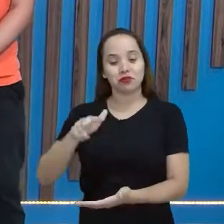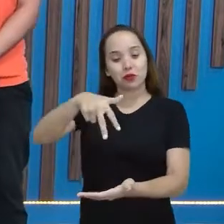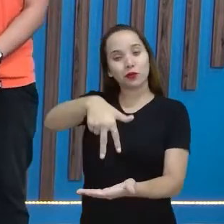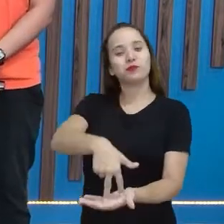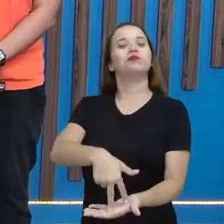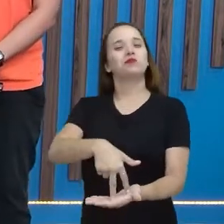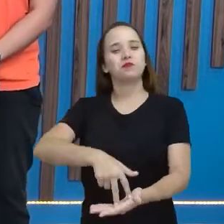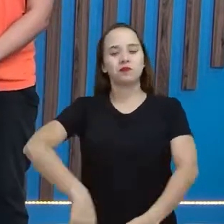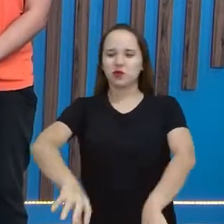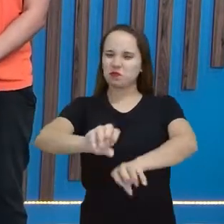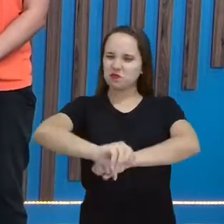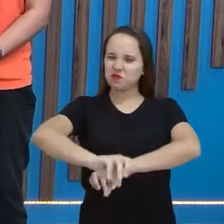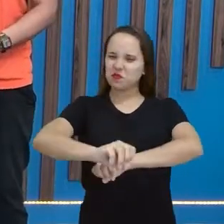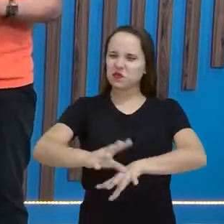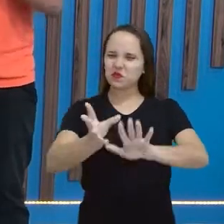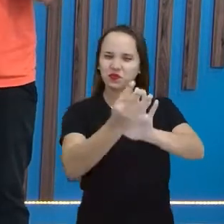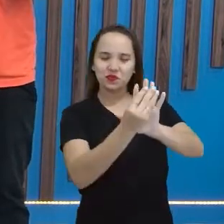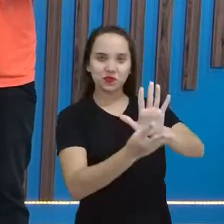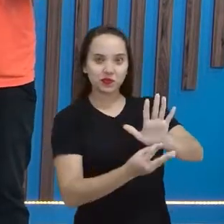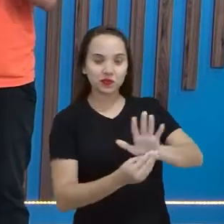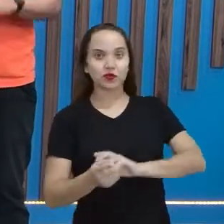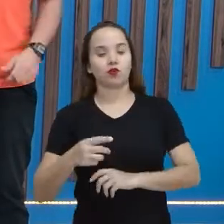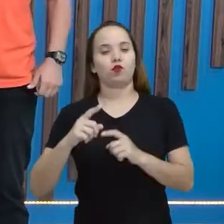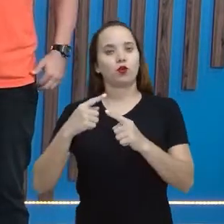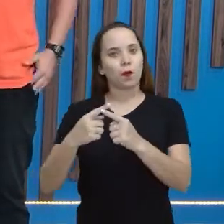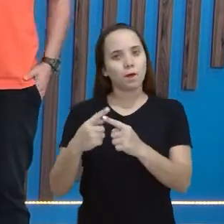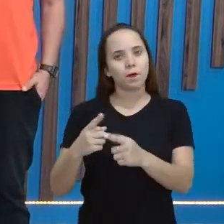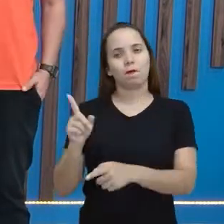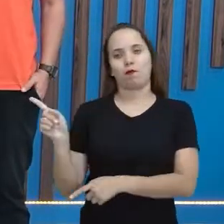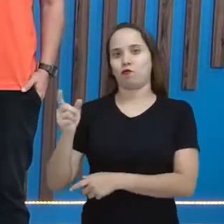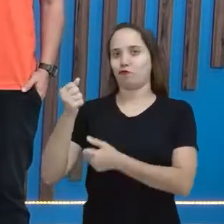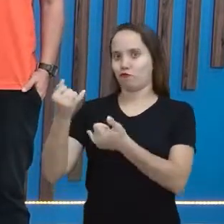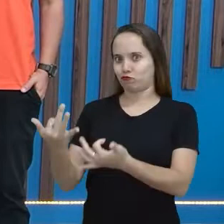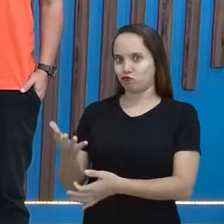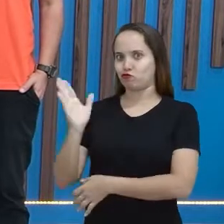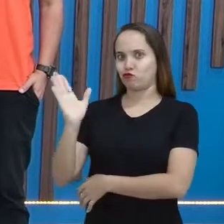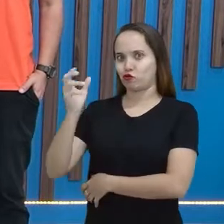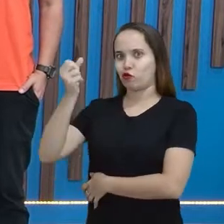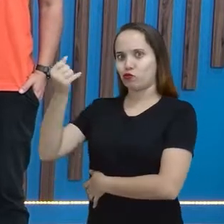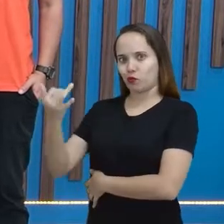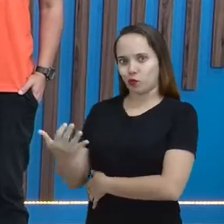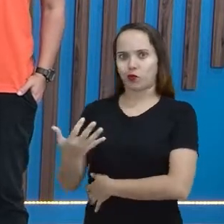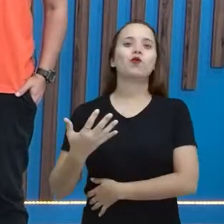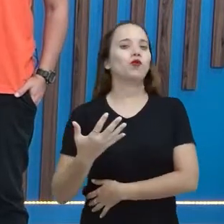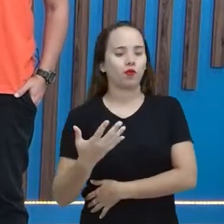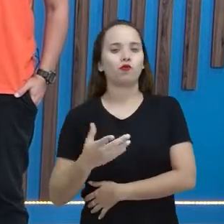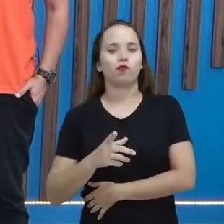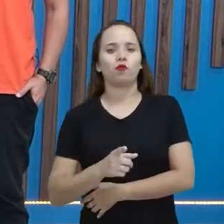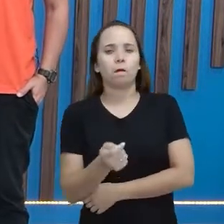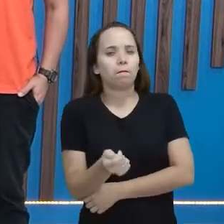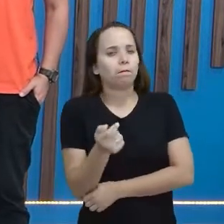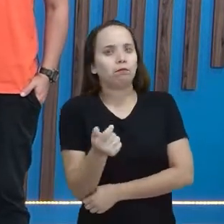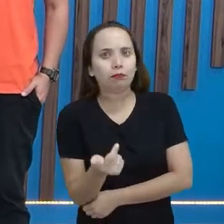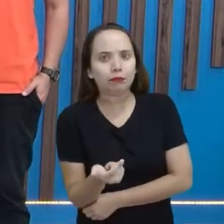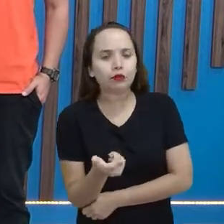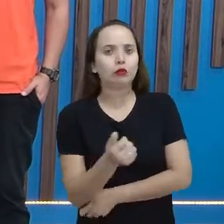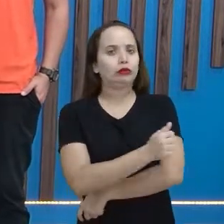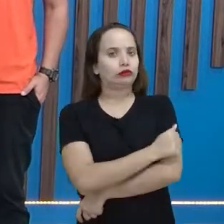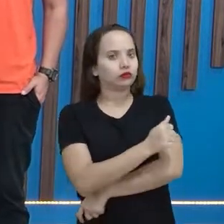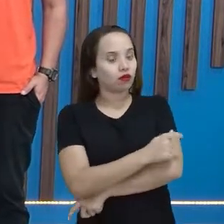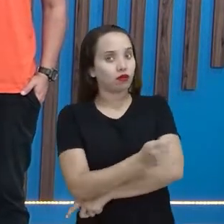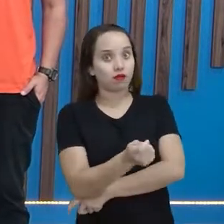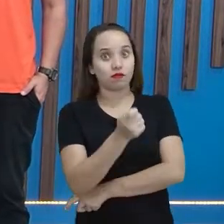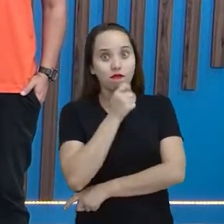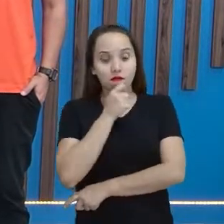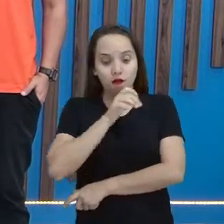para vocês, que como disse aqui o meu parça, vejam só, poucos estudantes da nossa rede ainda